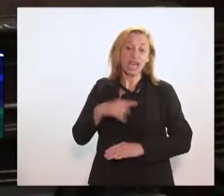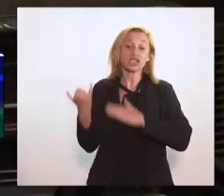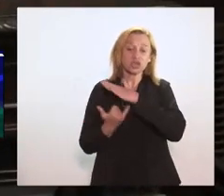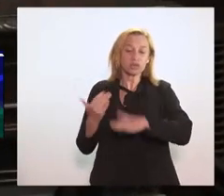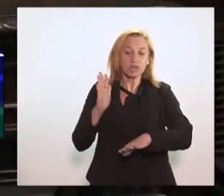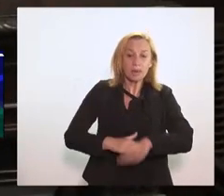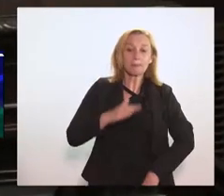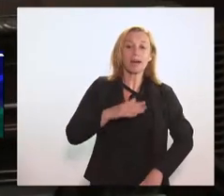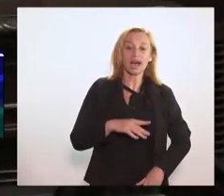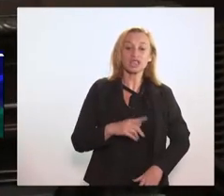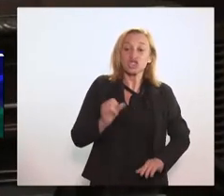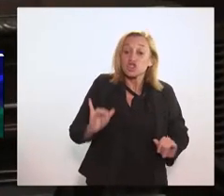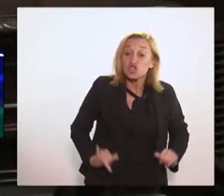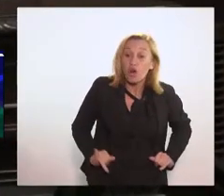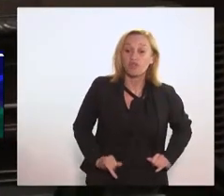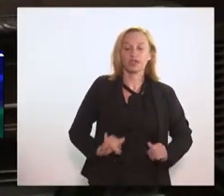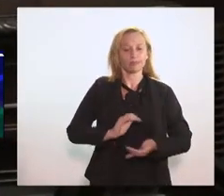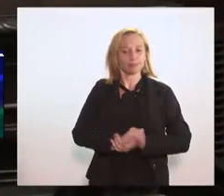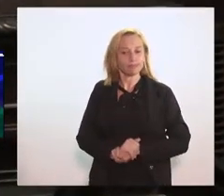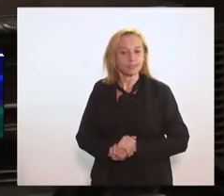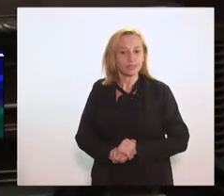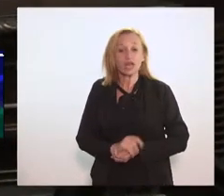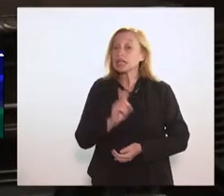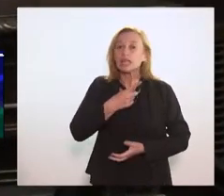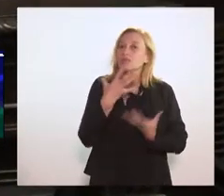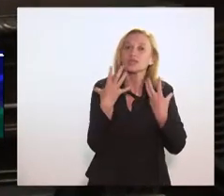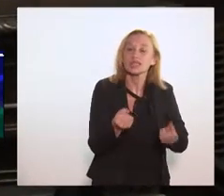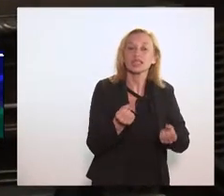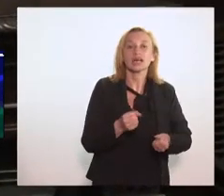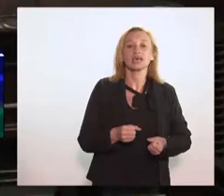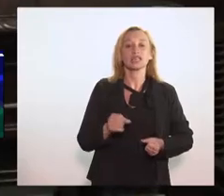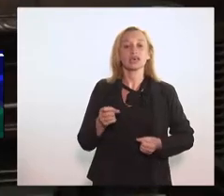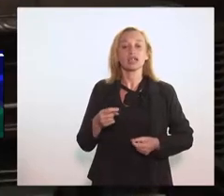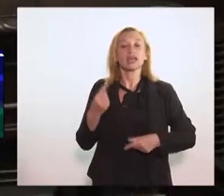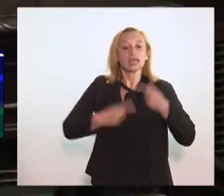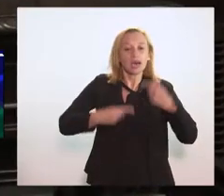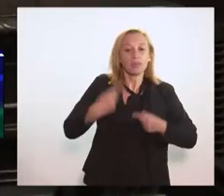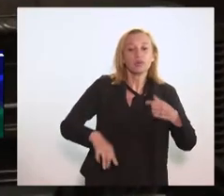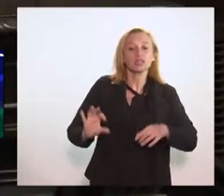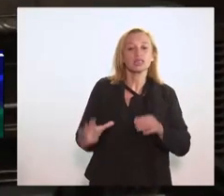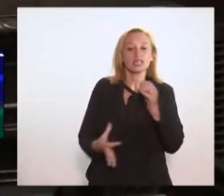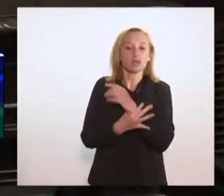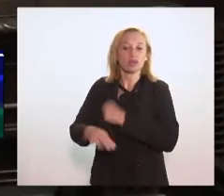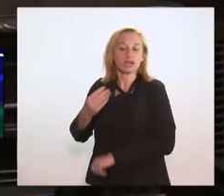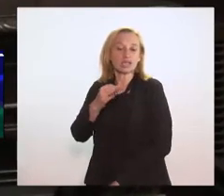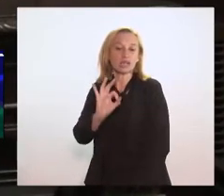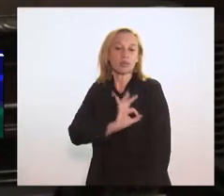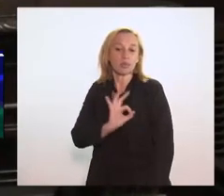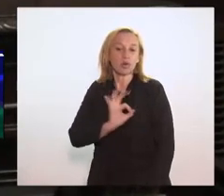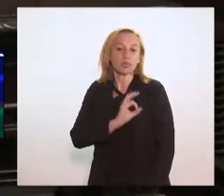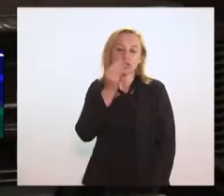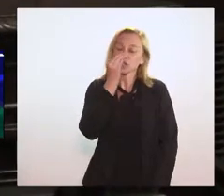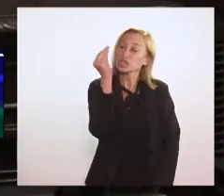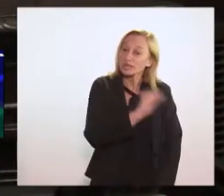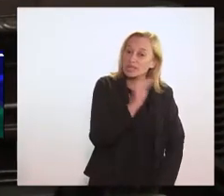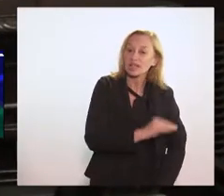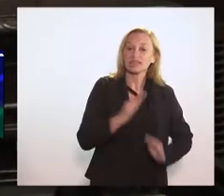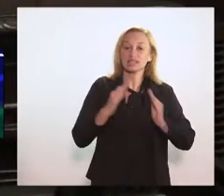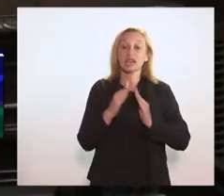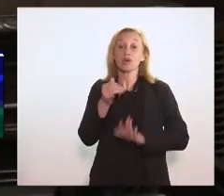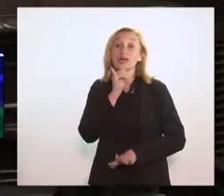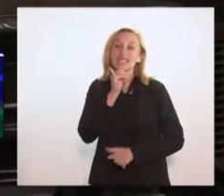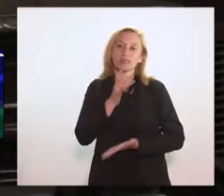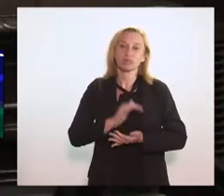que mais corta na carne. Não admitirei que a política de segurança pública seja ultrajada nessa casa, como, por